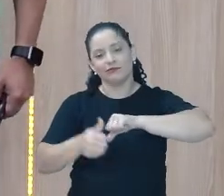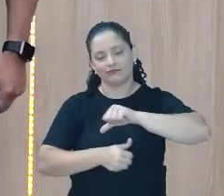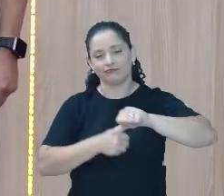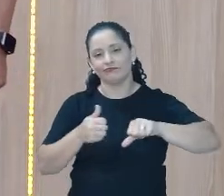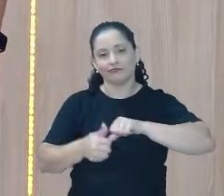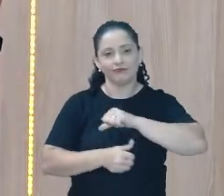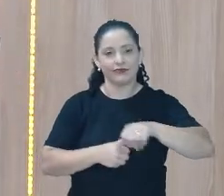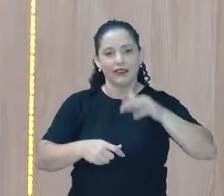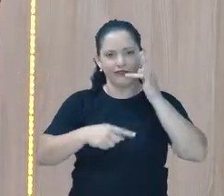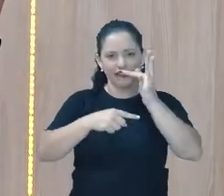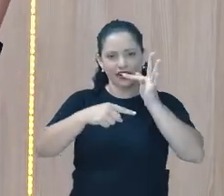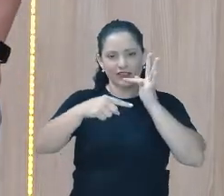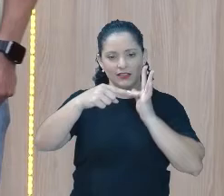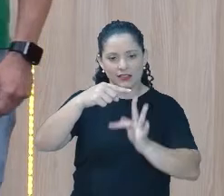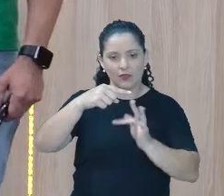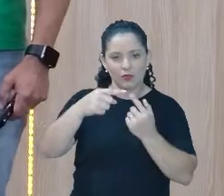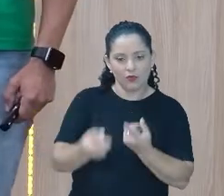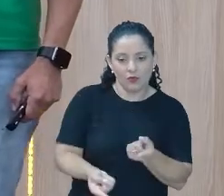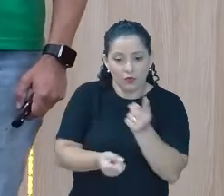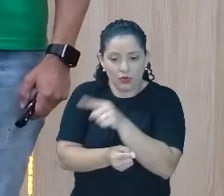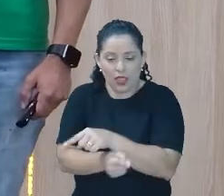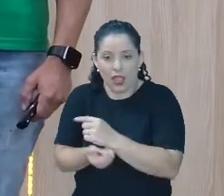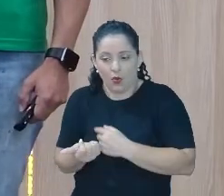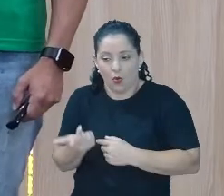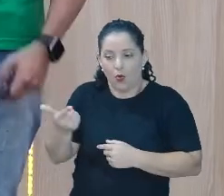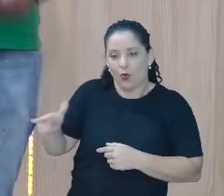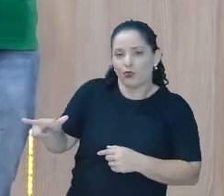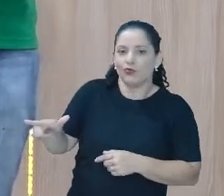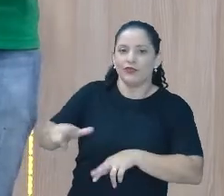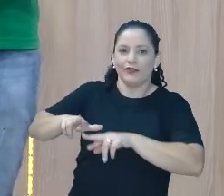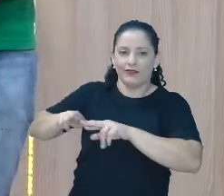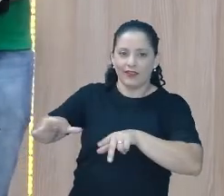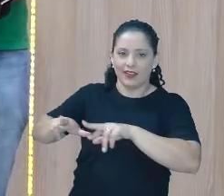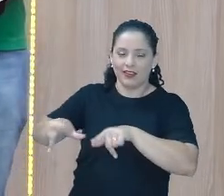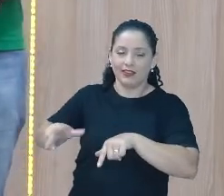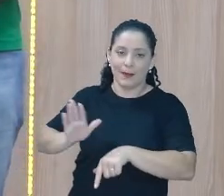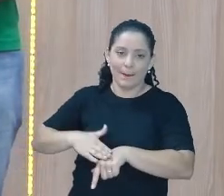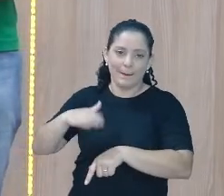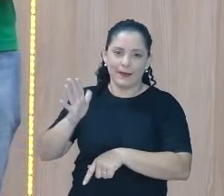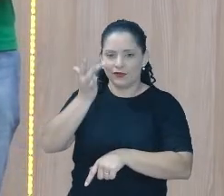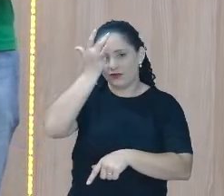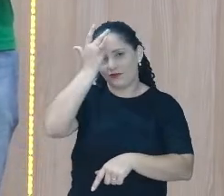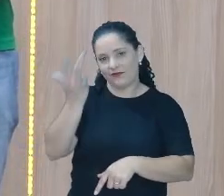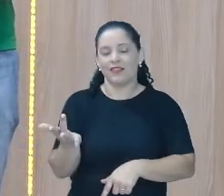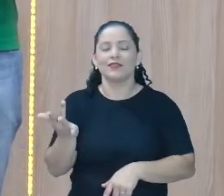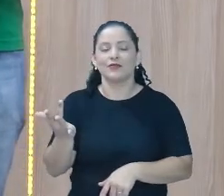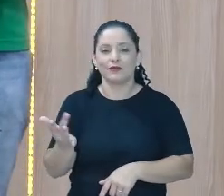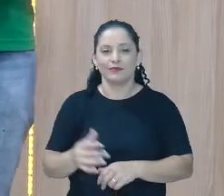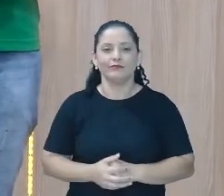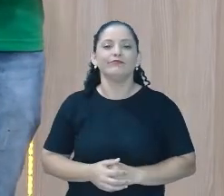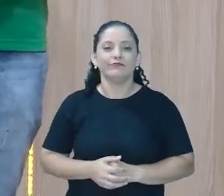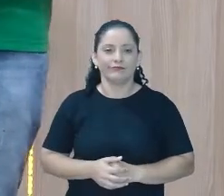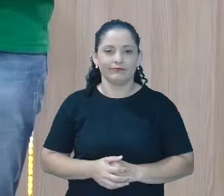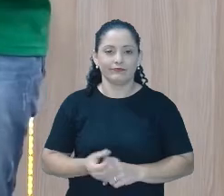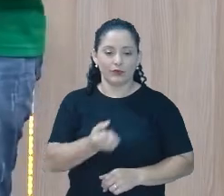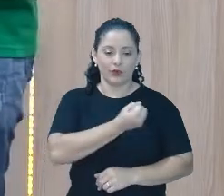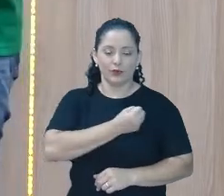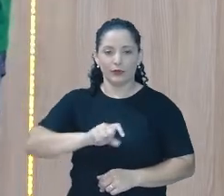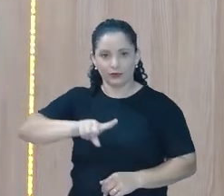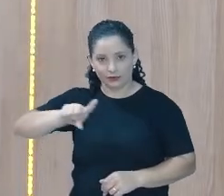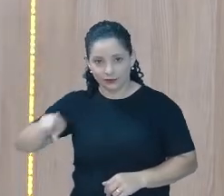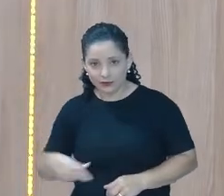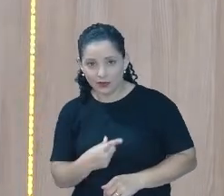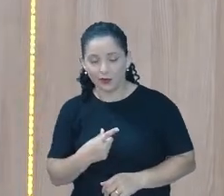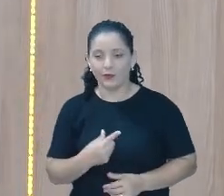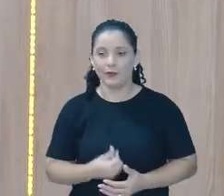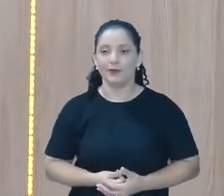uma fração em uma outra fração, tá? Que seja mais fácil de a gente transformar para um número decimal. Então, eu